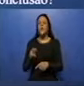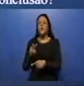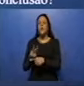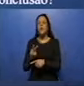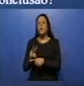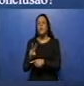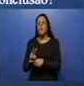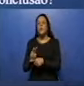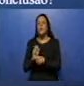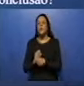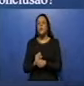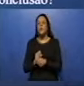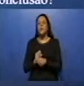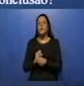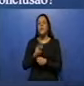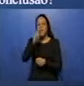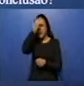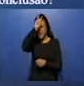locais indicados?